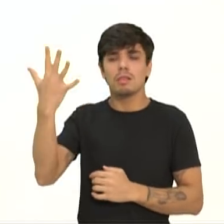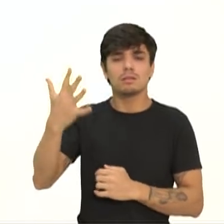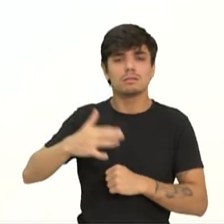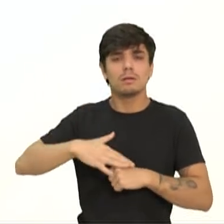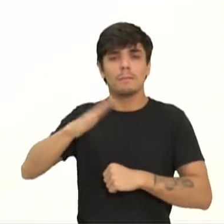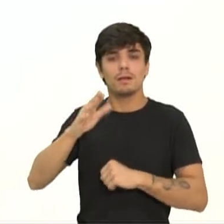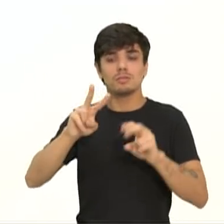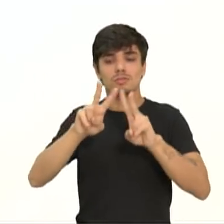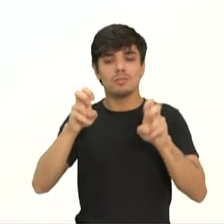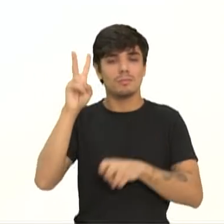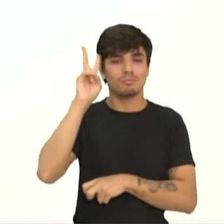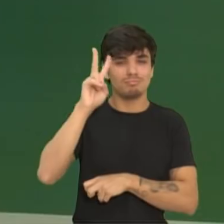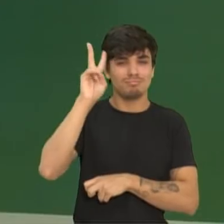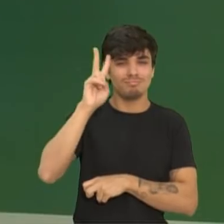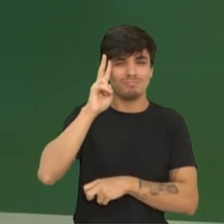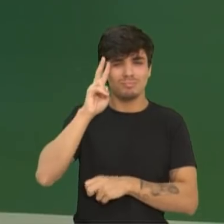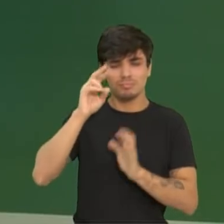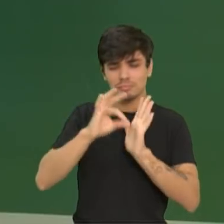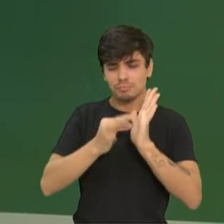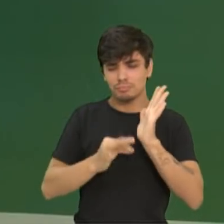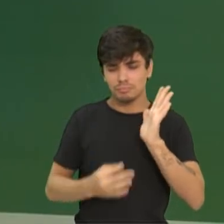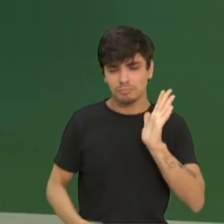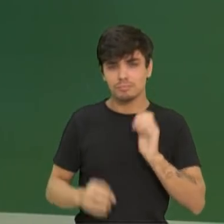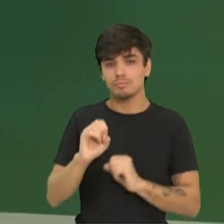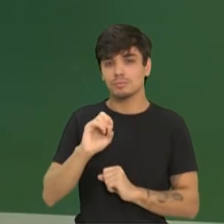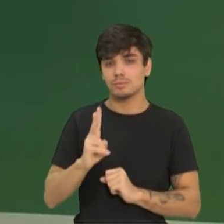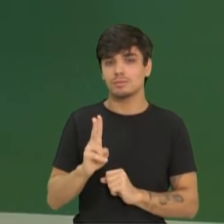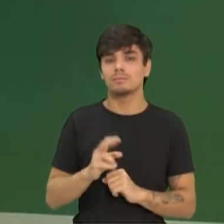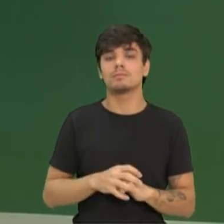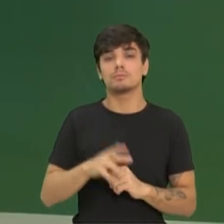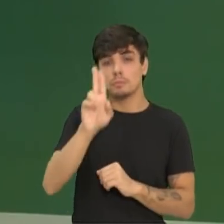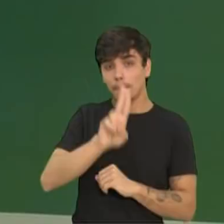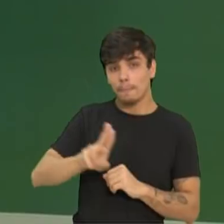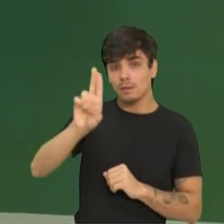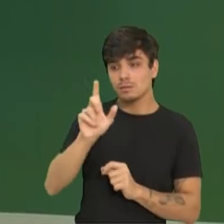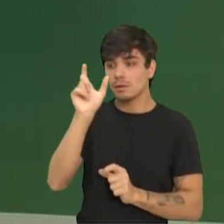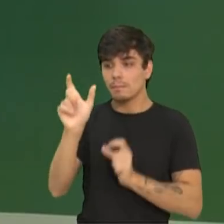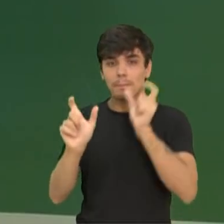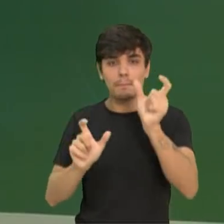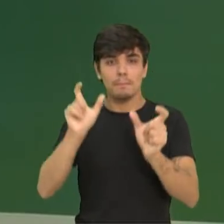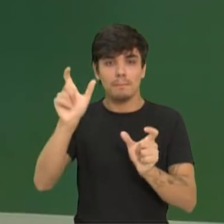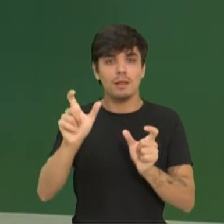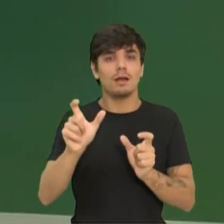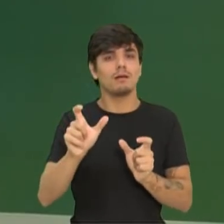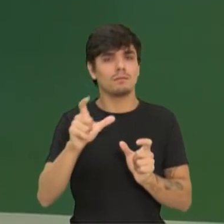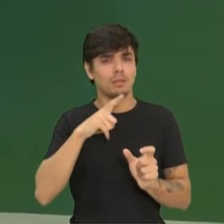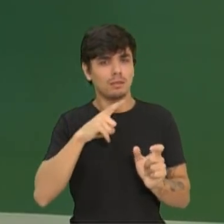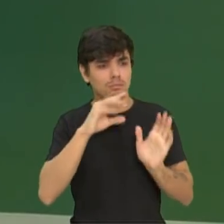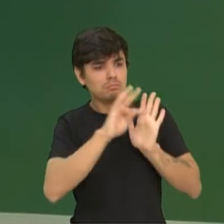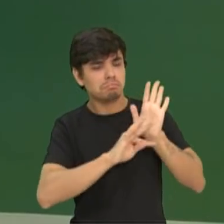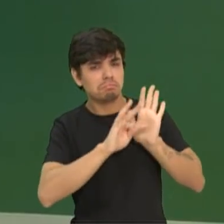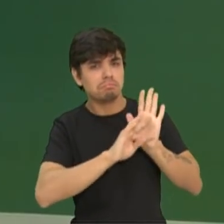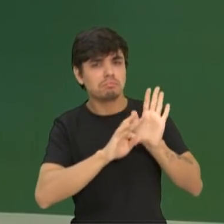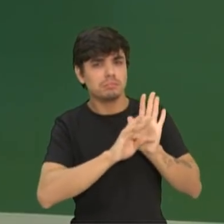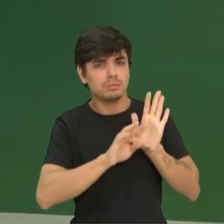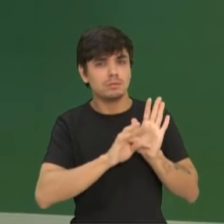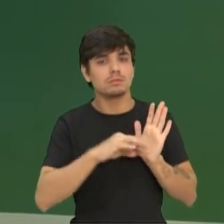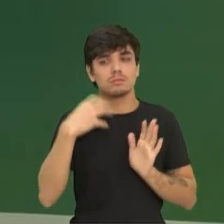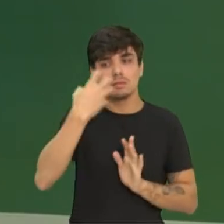sobre essa história, esse enredo, e vamos utilizar as palavras que aparecem no romance